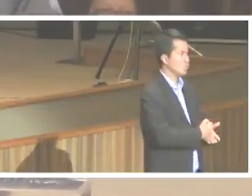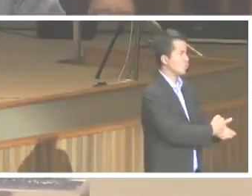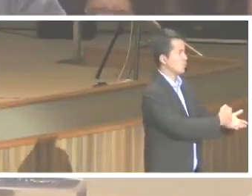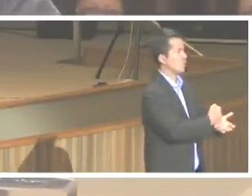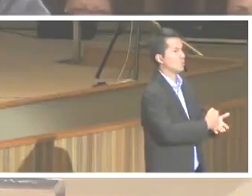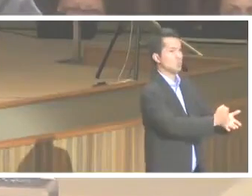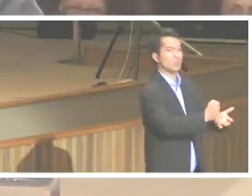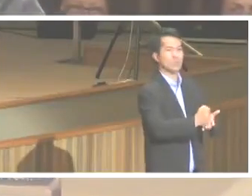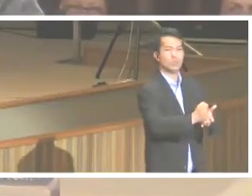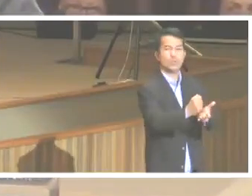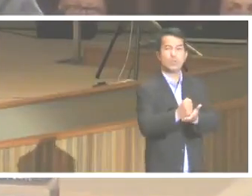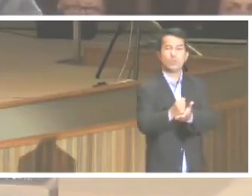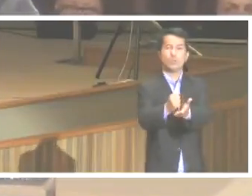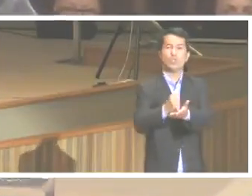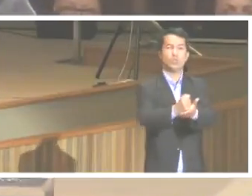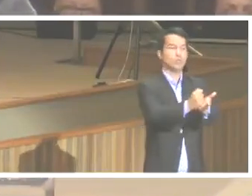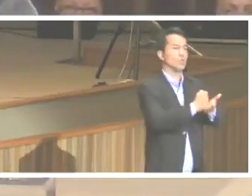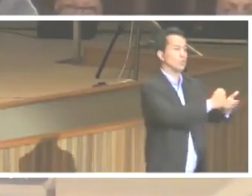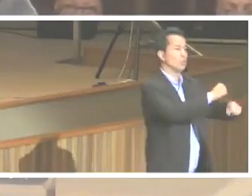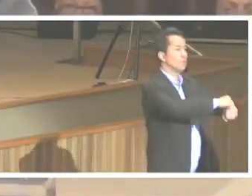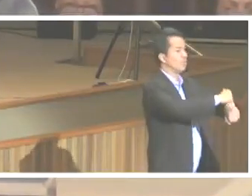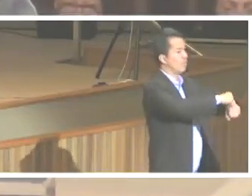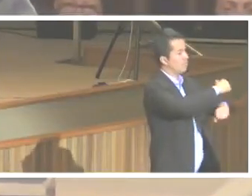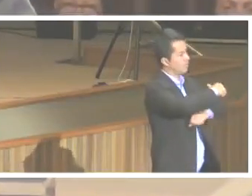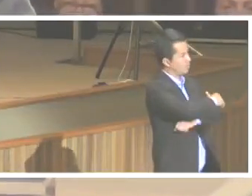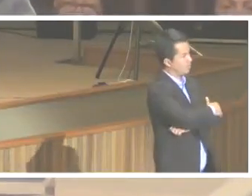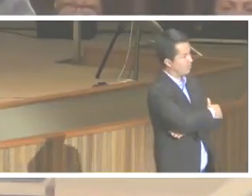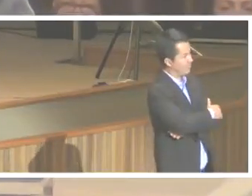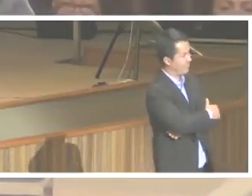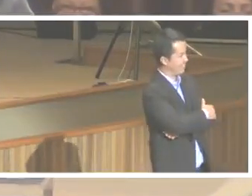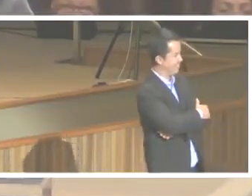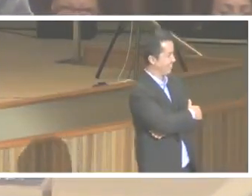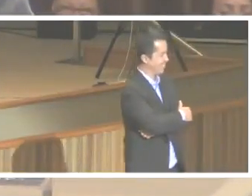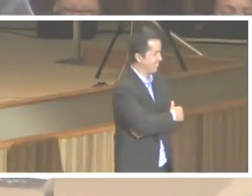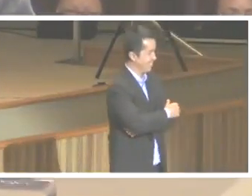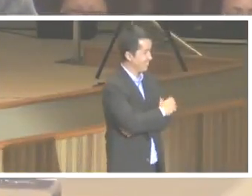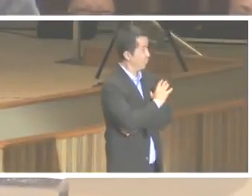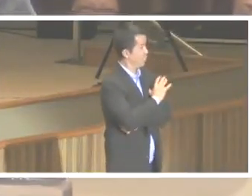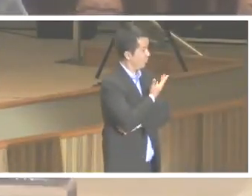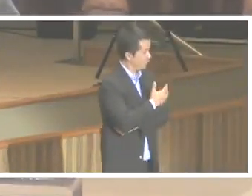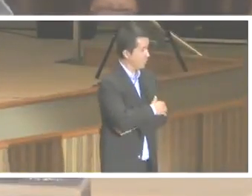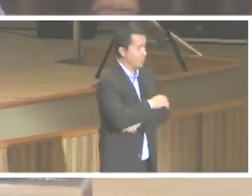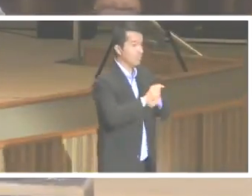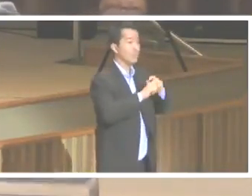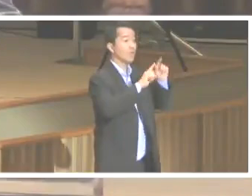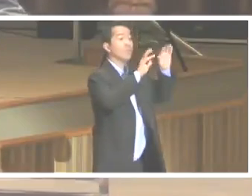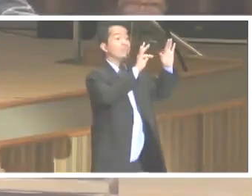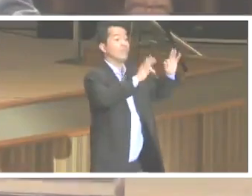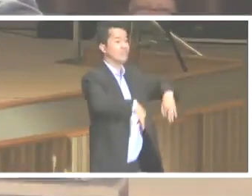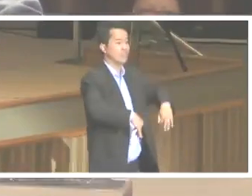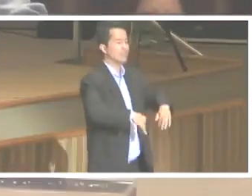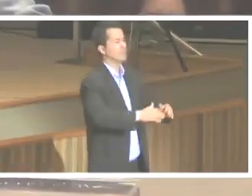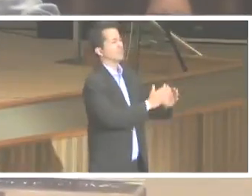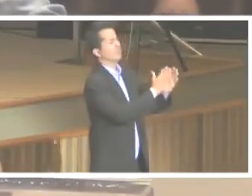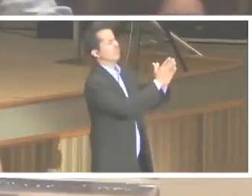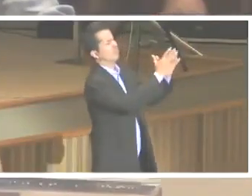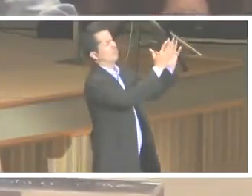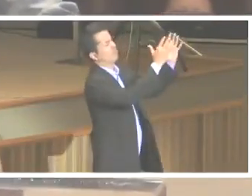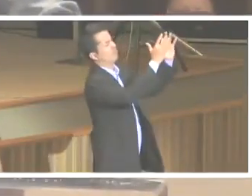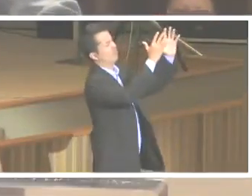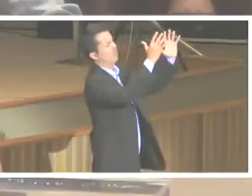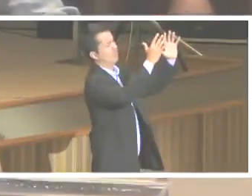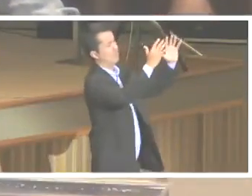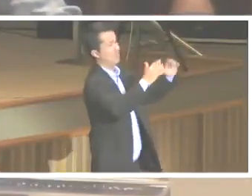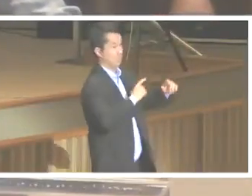mas o mais bonito de tudo pra mim foi o final da cerimônia porque quando